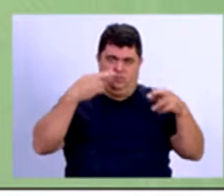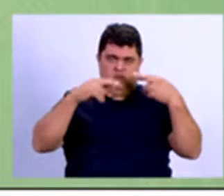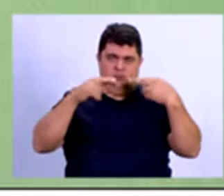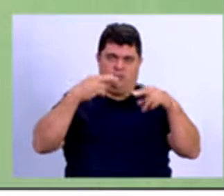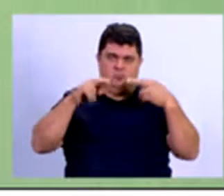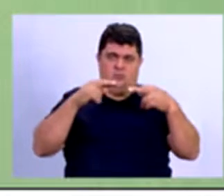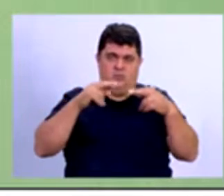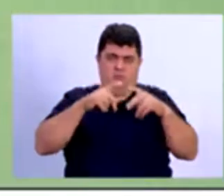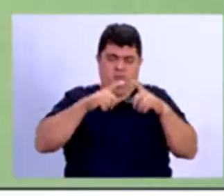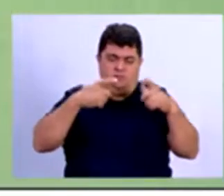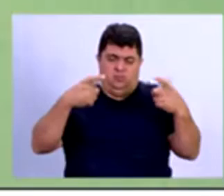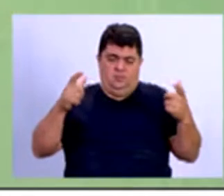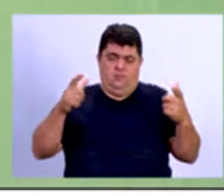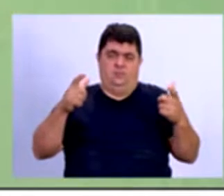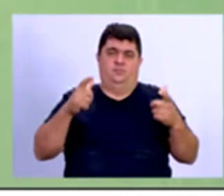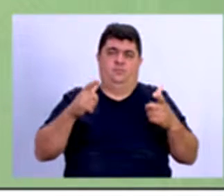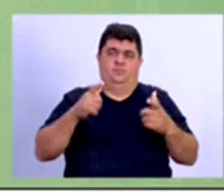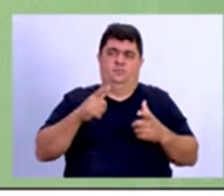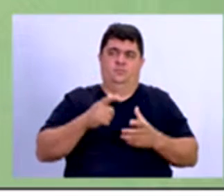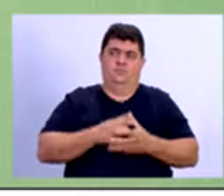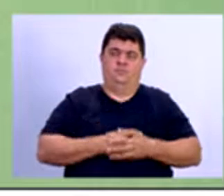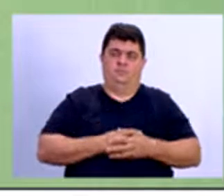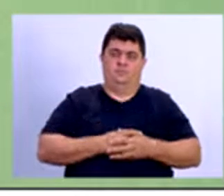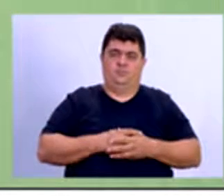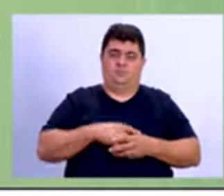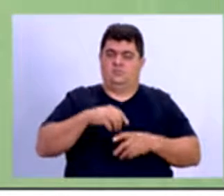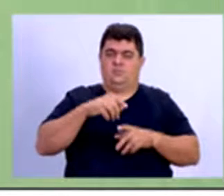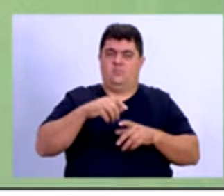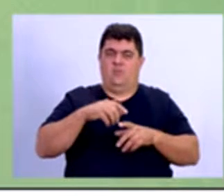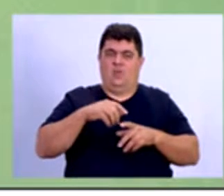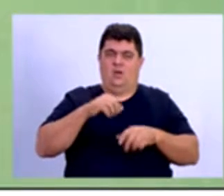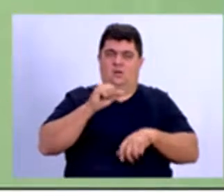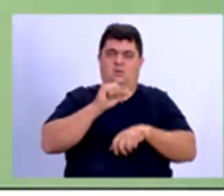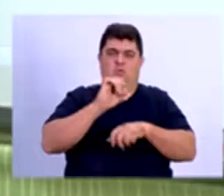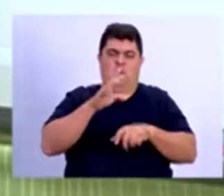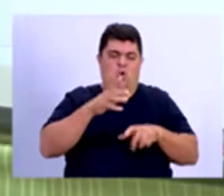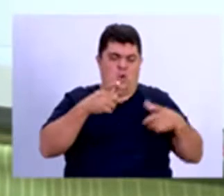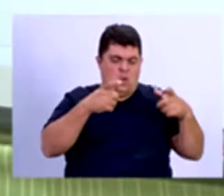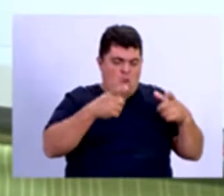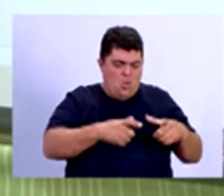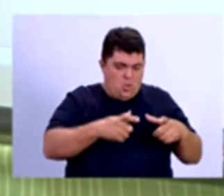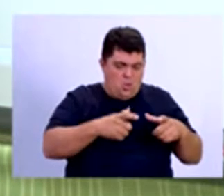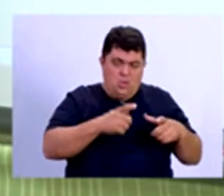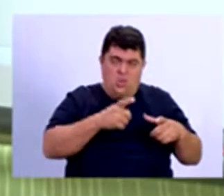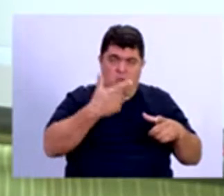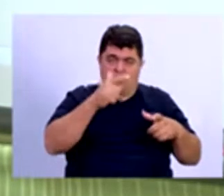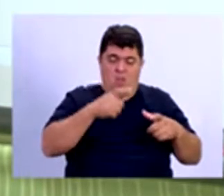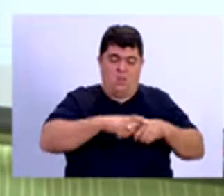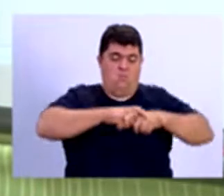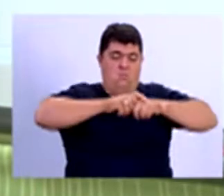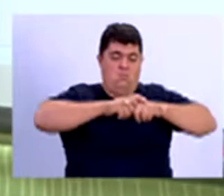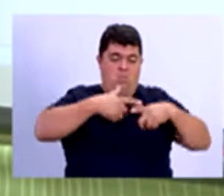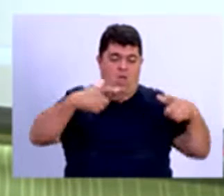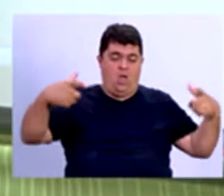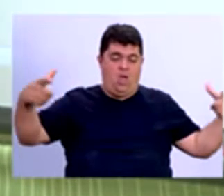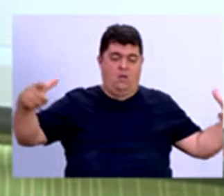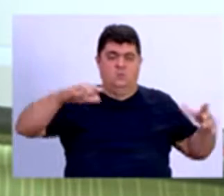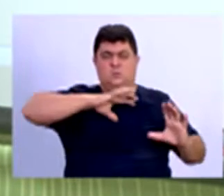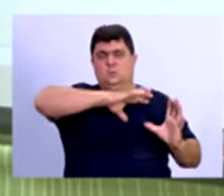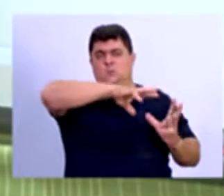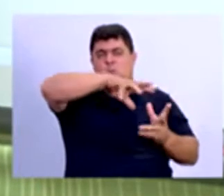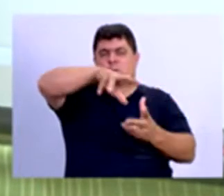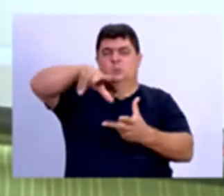fato ele deixa de ser a internet deixa de ser uma rede local para se tornar uma rede